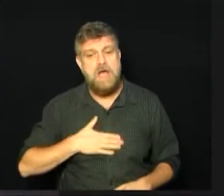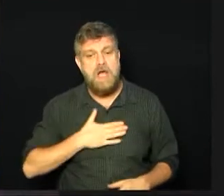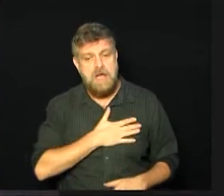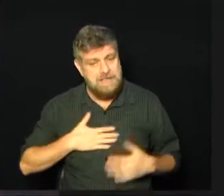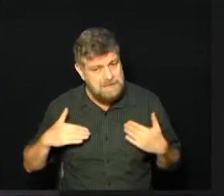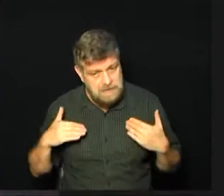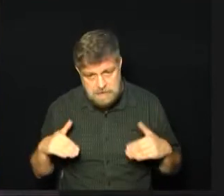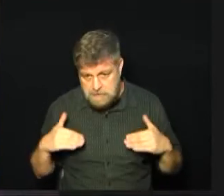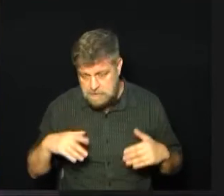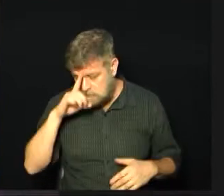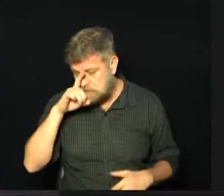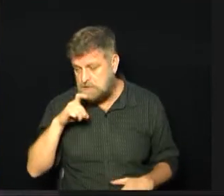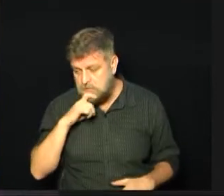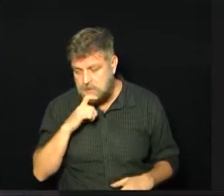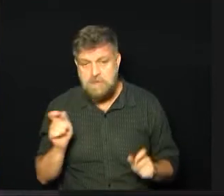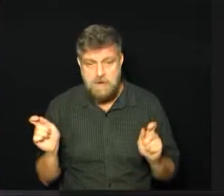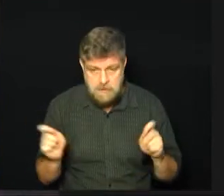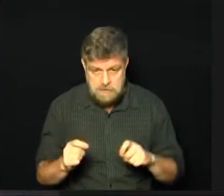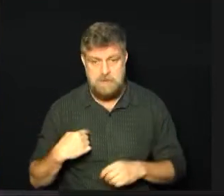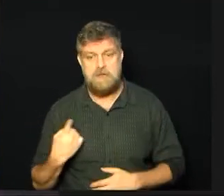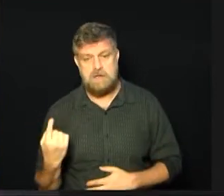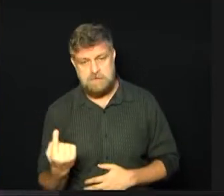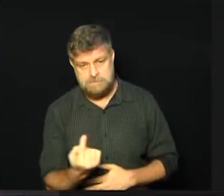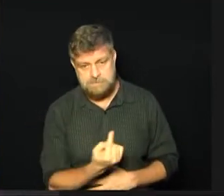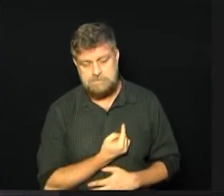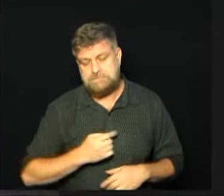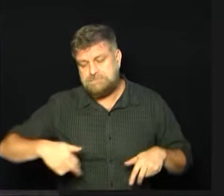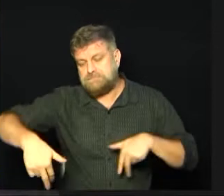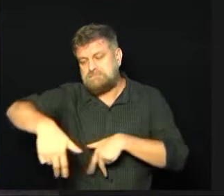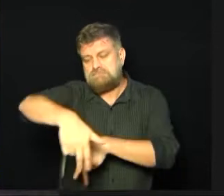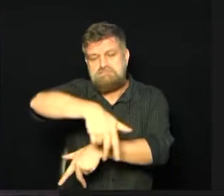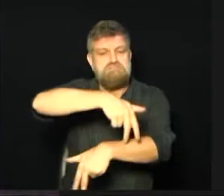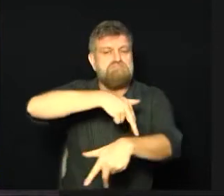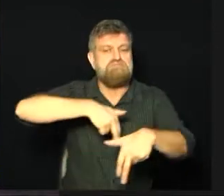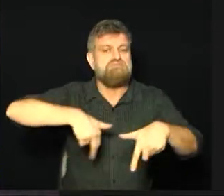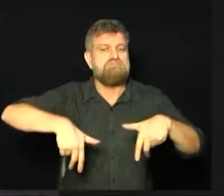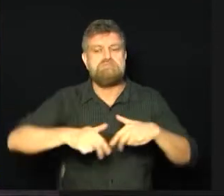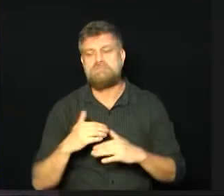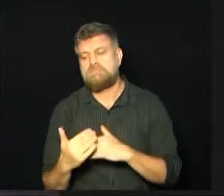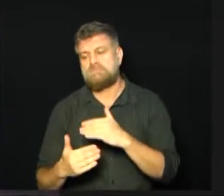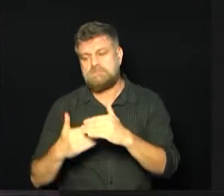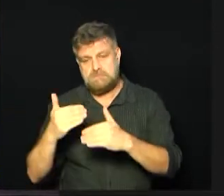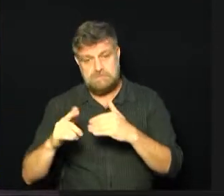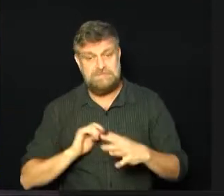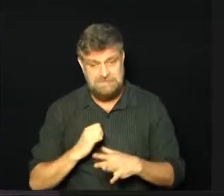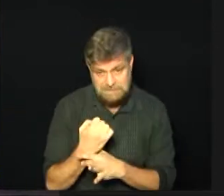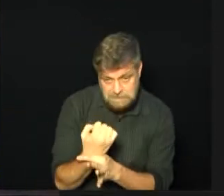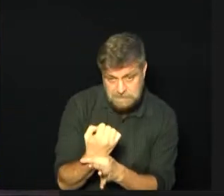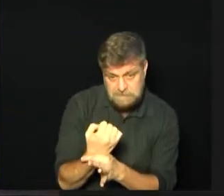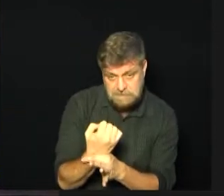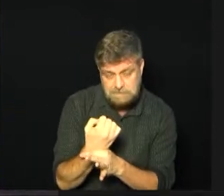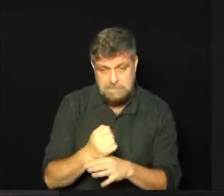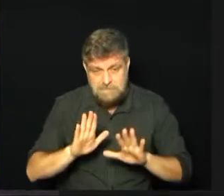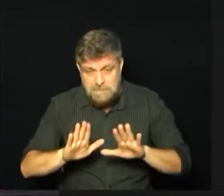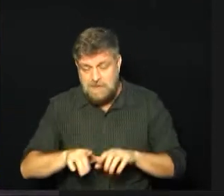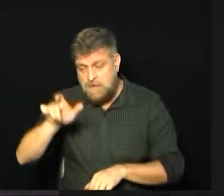realmente a gente tem que ir devagar, mas eu acho que temos essa segurança. Mas quem tem